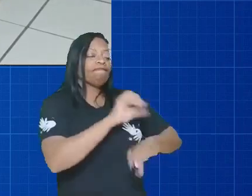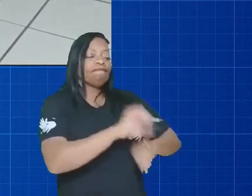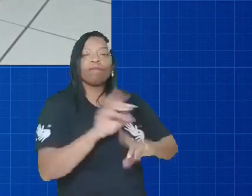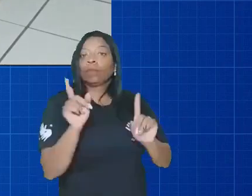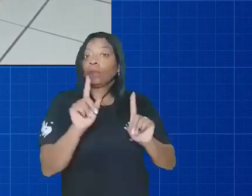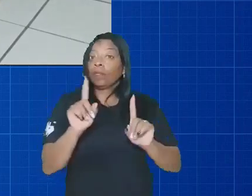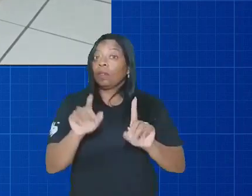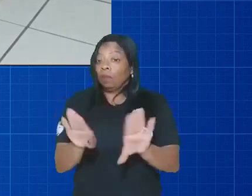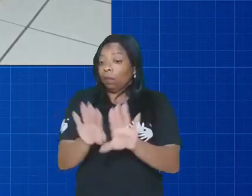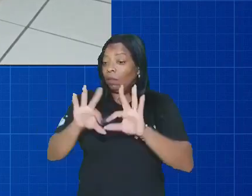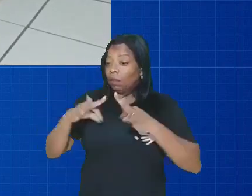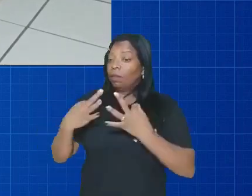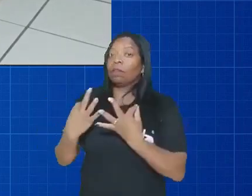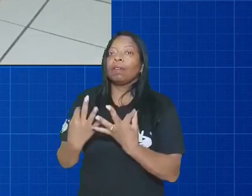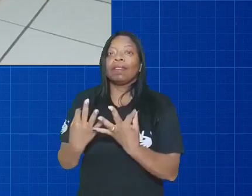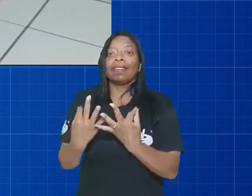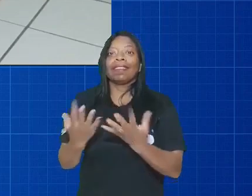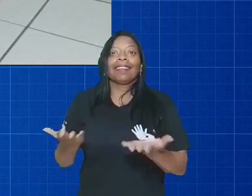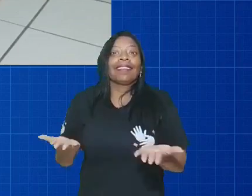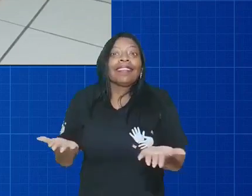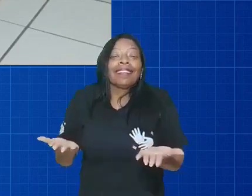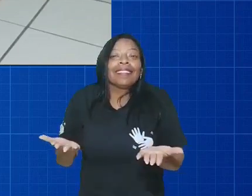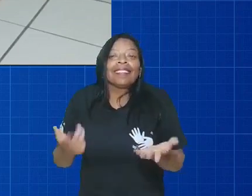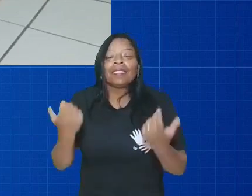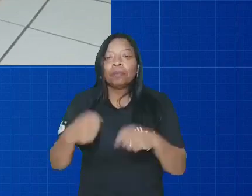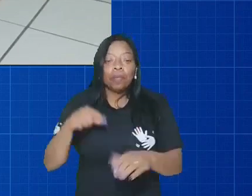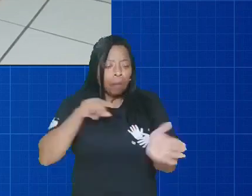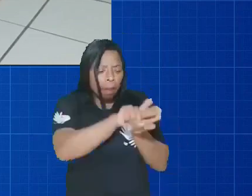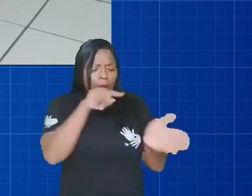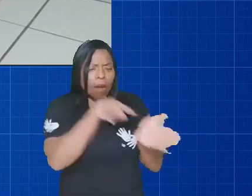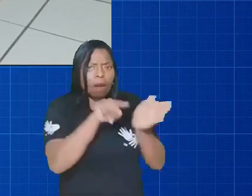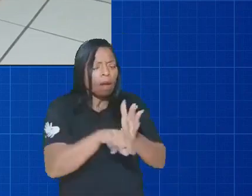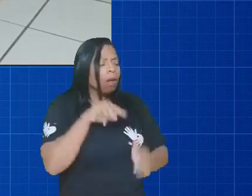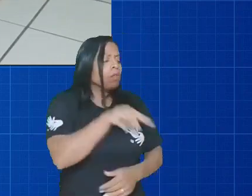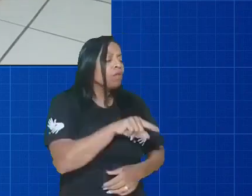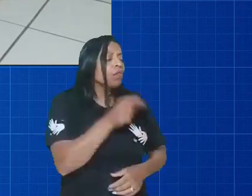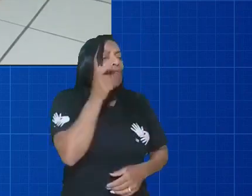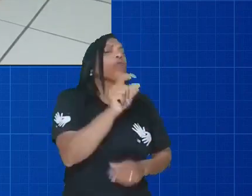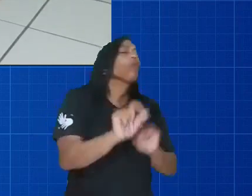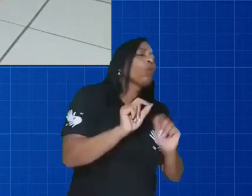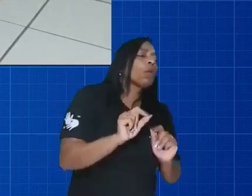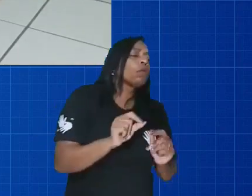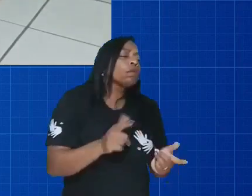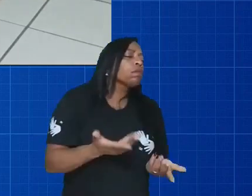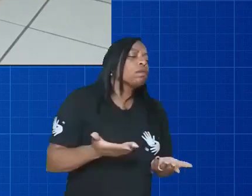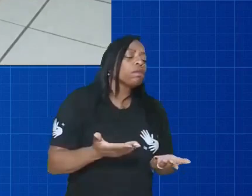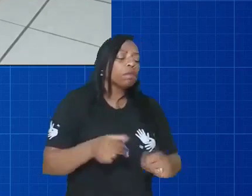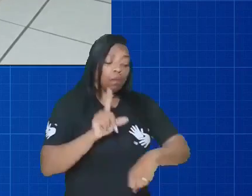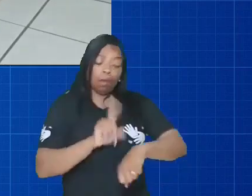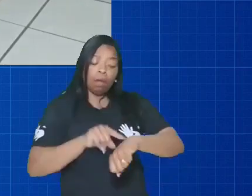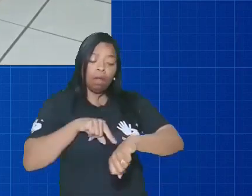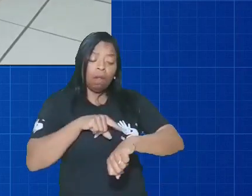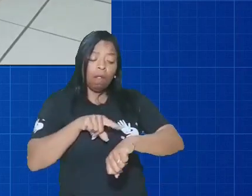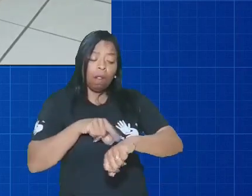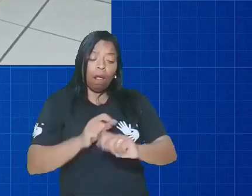tá percebendo a todo momento. O que você tá vendo, né? Quanto tempo que tá passando em frente a esse celular?